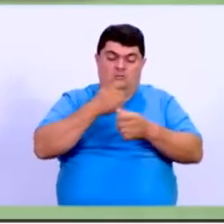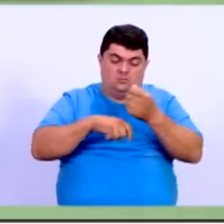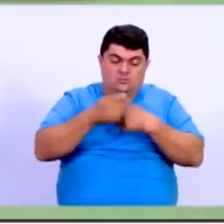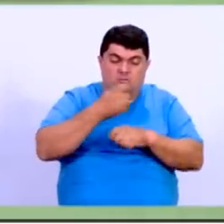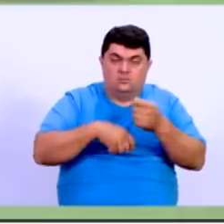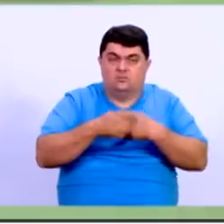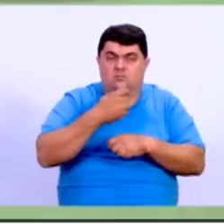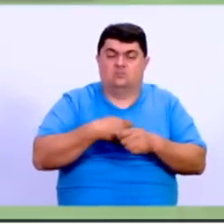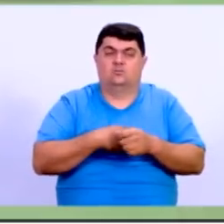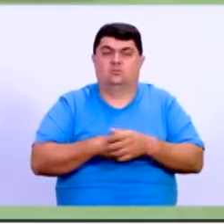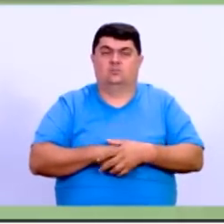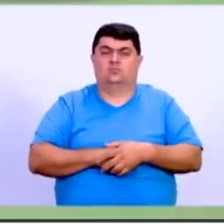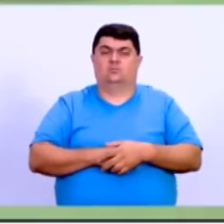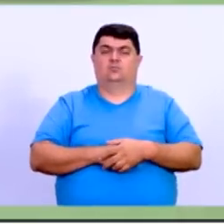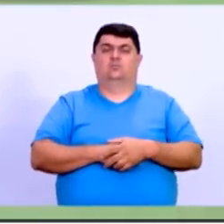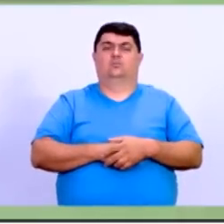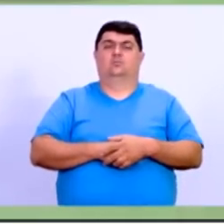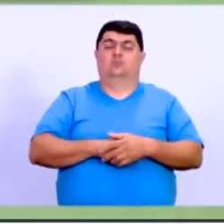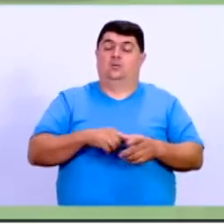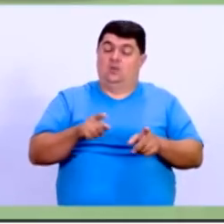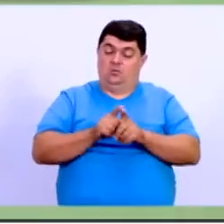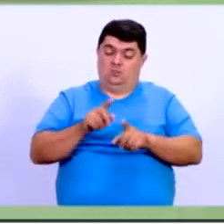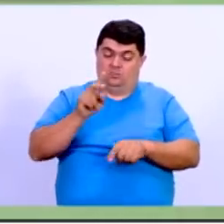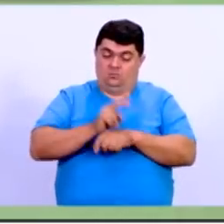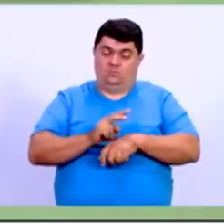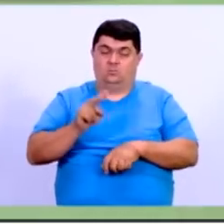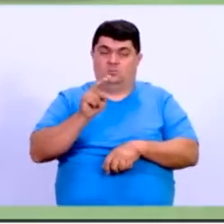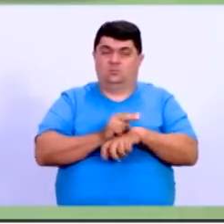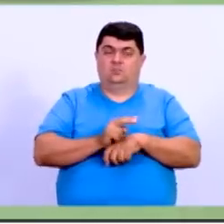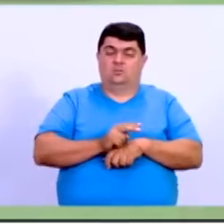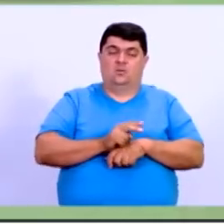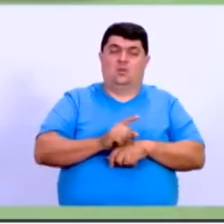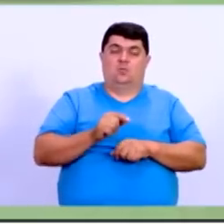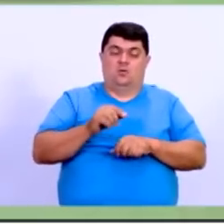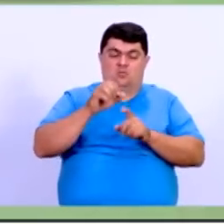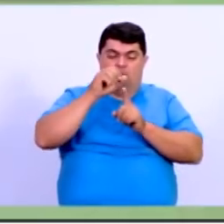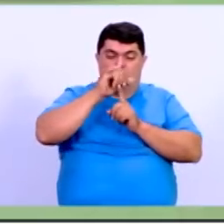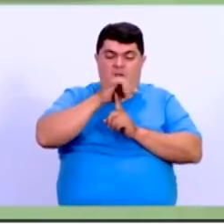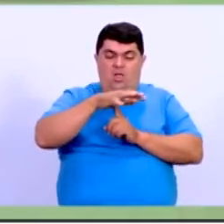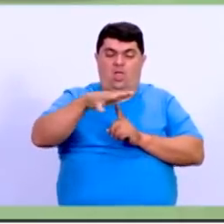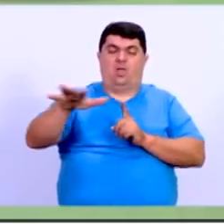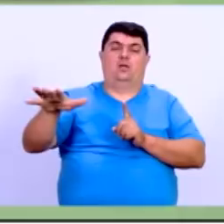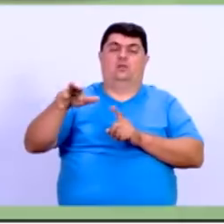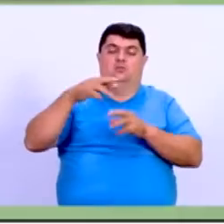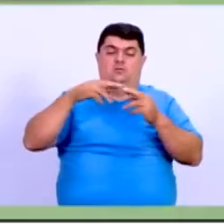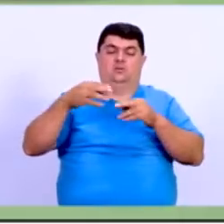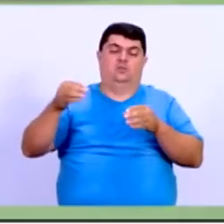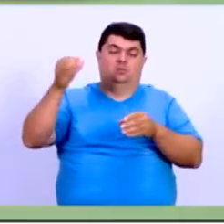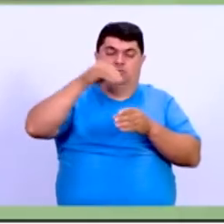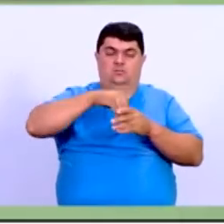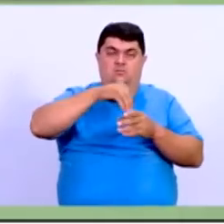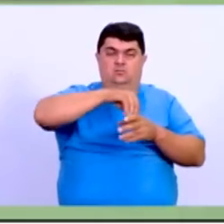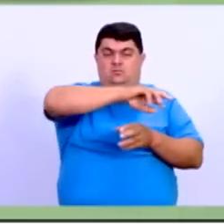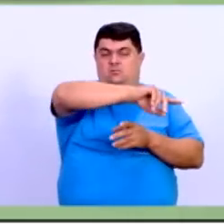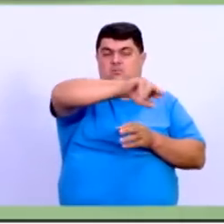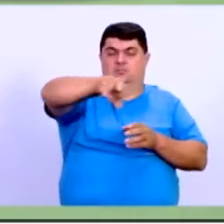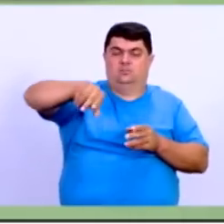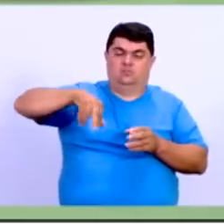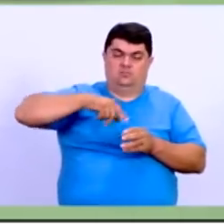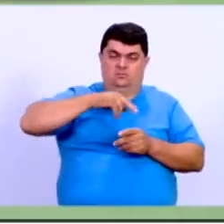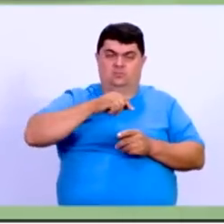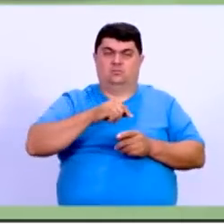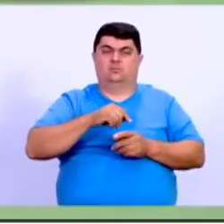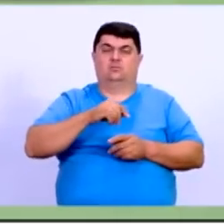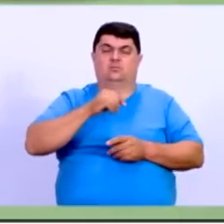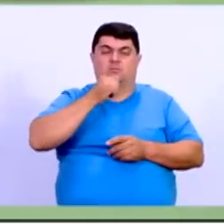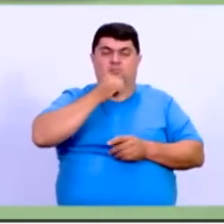administrar, controlar e compartilhar recursos para a rede, tá? Então, olha só. Com relação